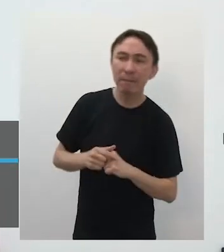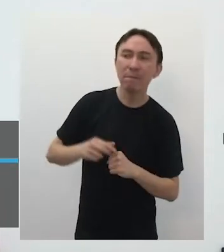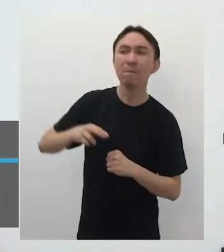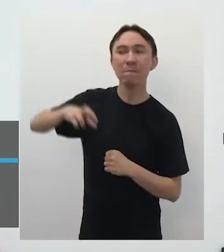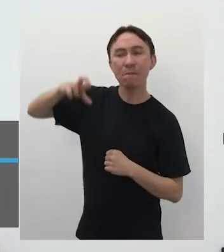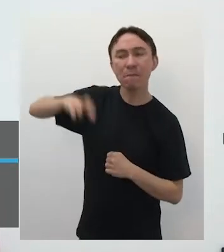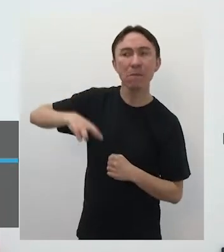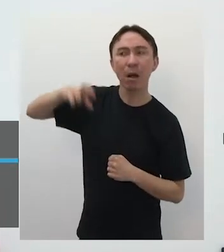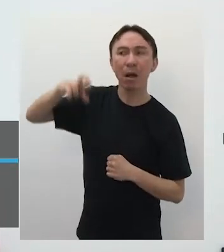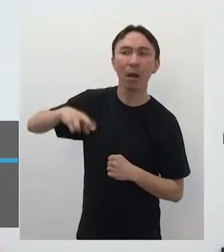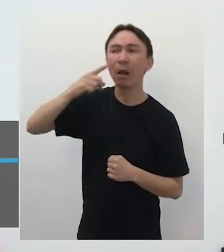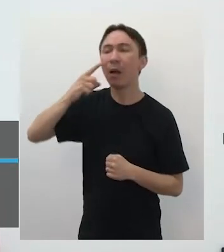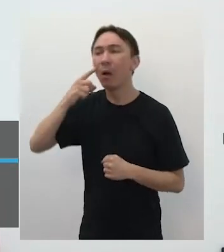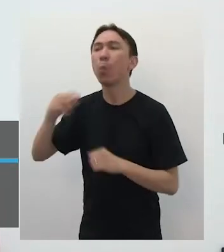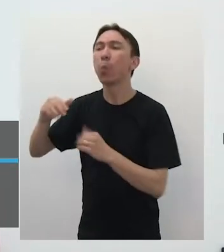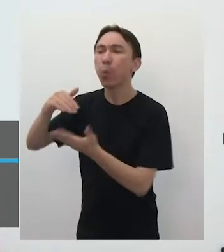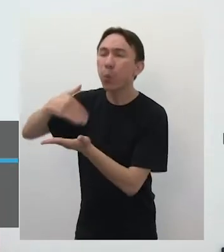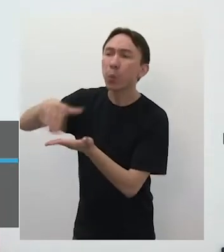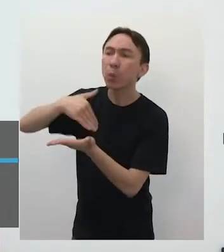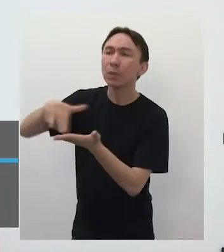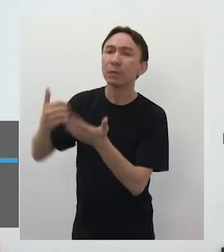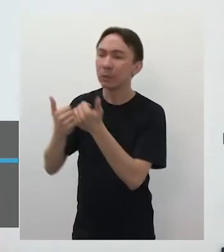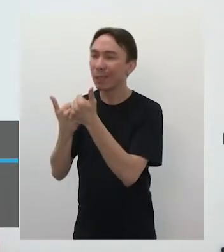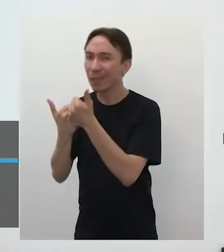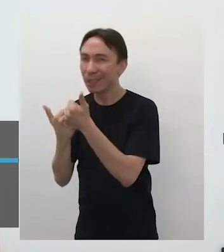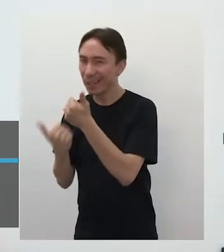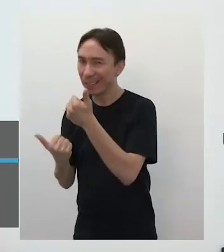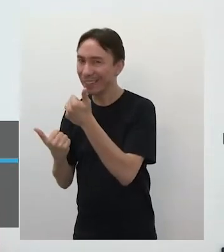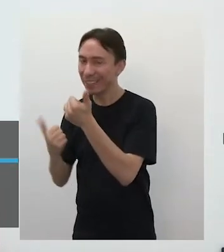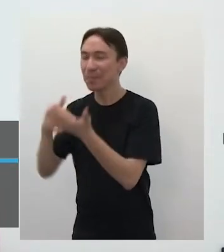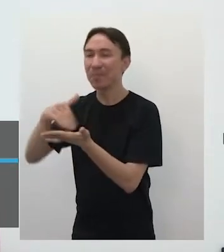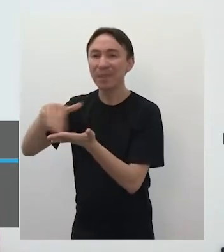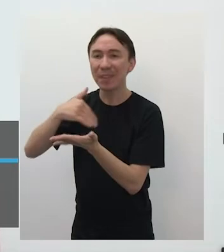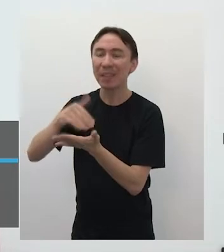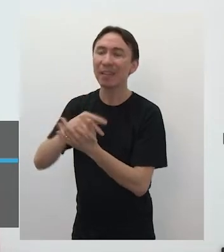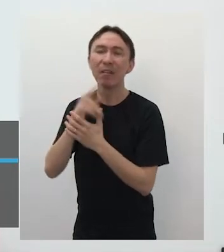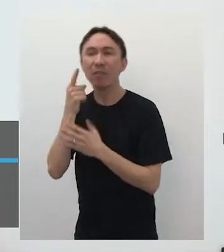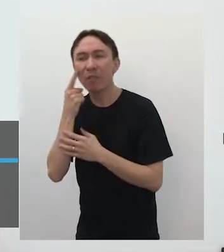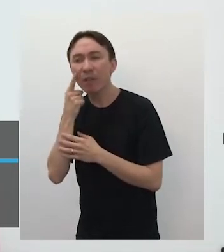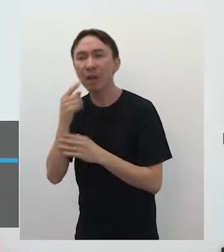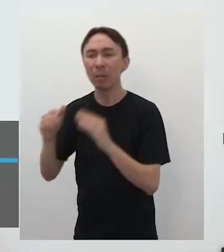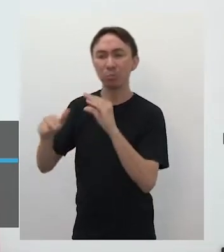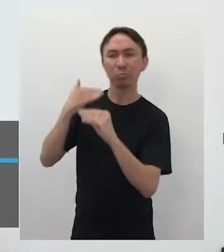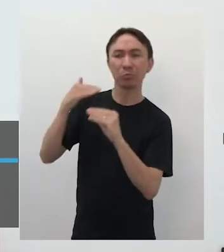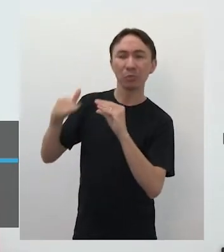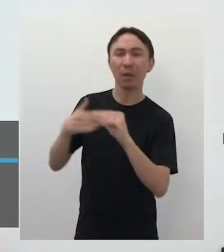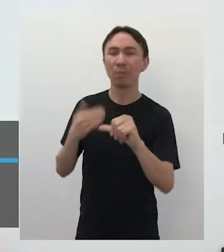responsabilidade e o seu compromisso. E é claro, eu estou aqui